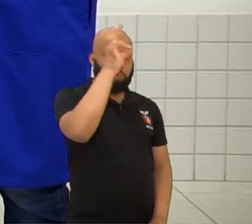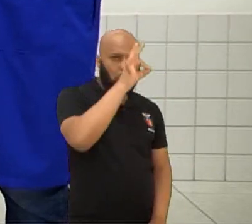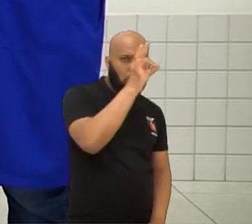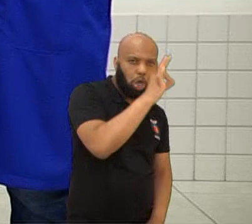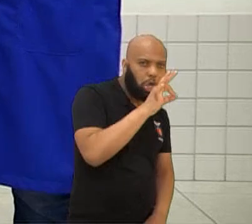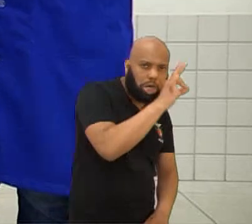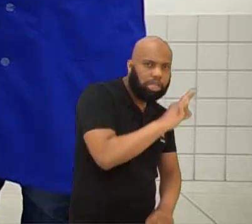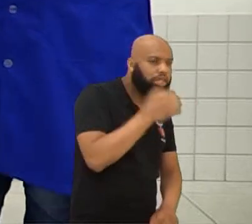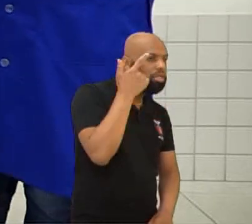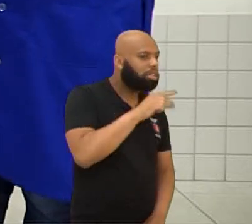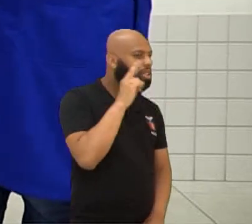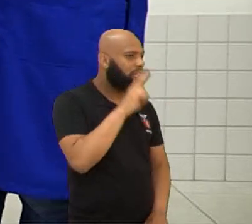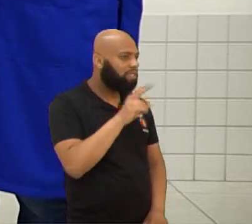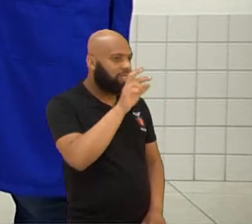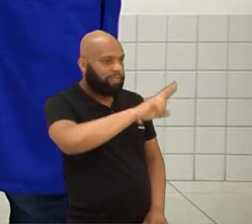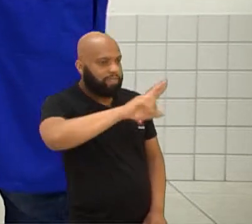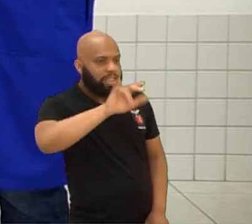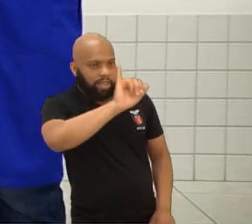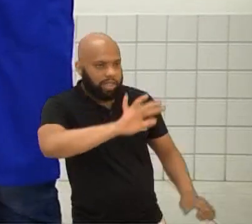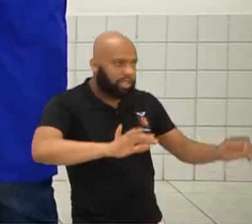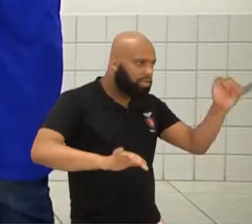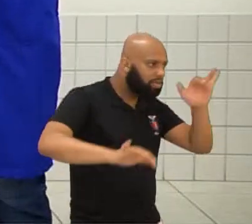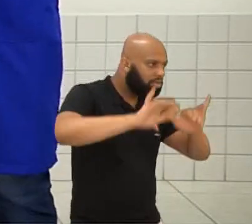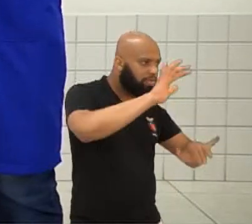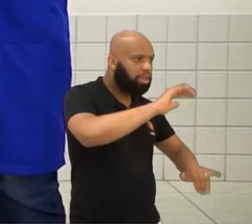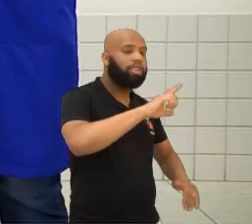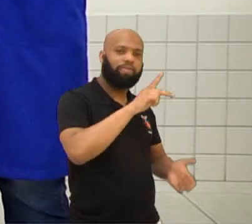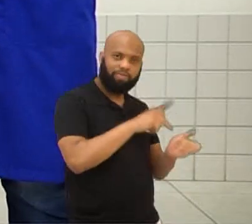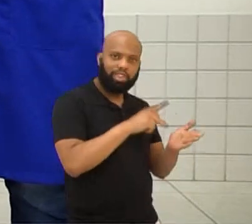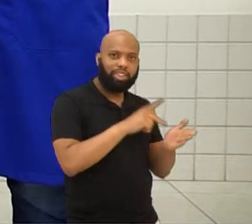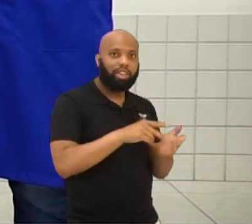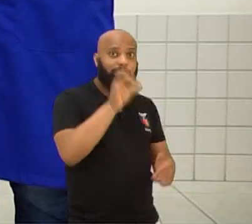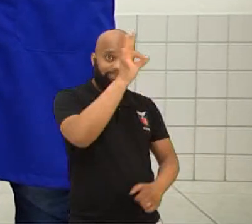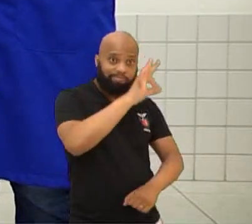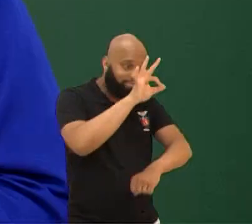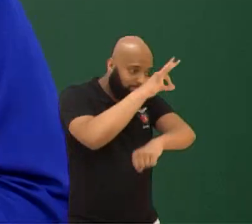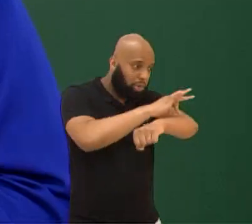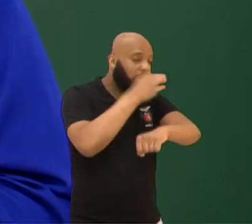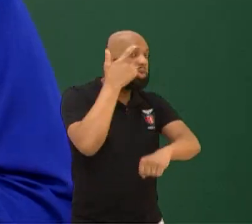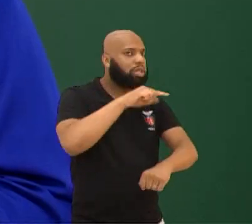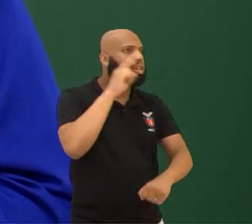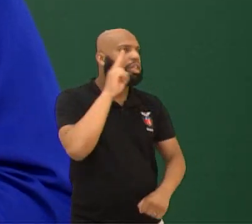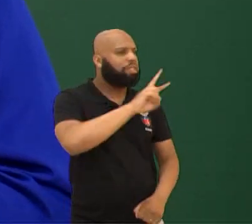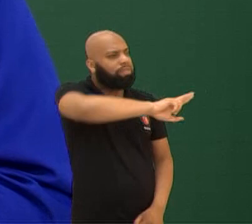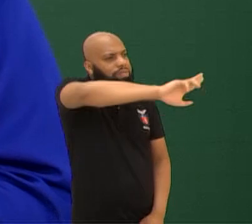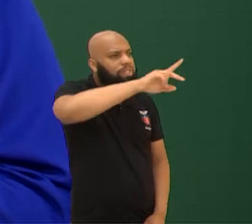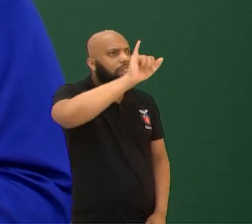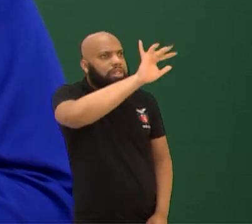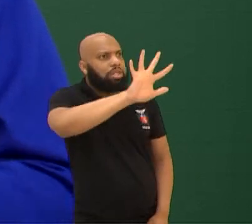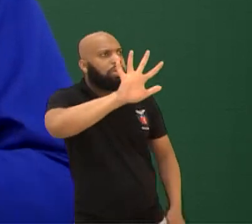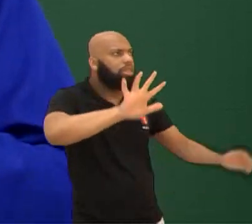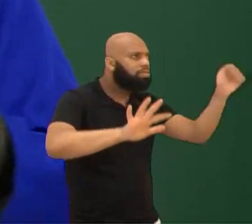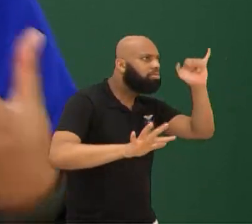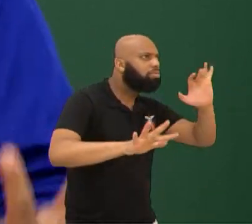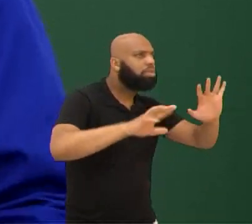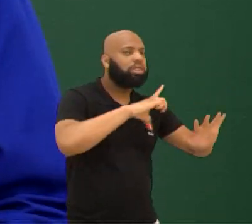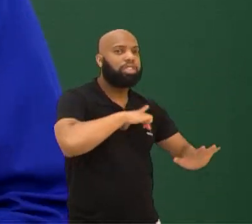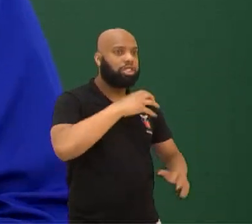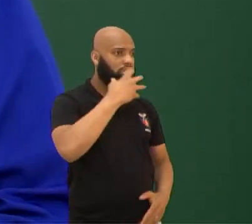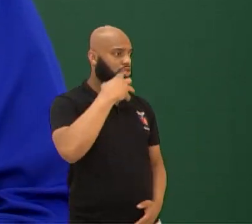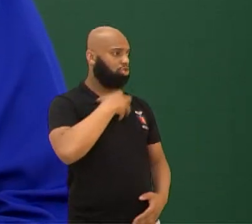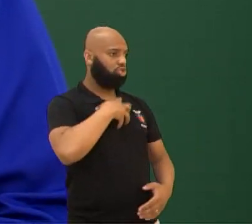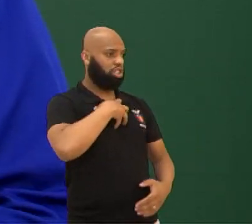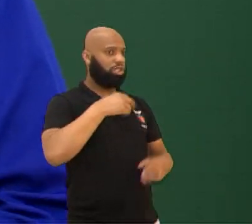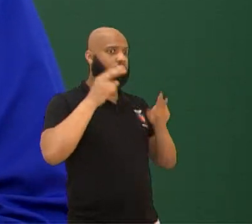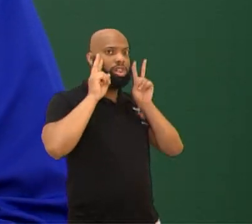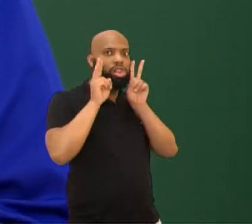tempo? Sim, professor, a mosca ela tem esses olhos compostos, ela consegue enxergar essas várias imagens assim. Tá? Então, ela tem uma visão periférica